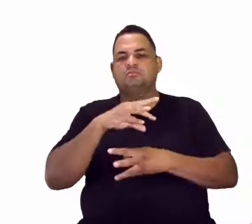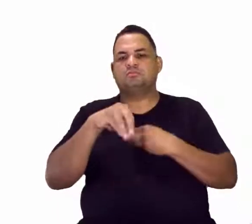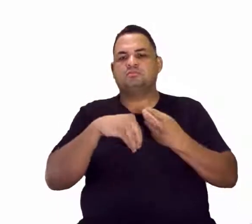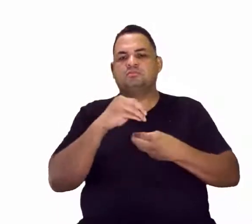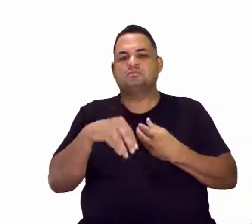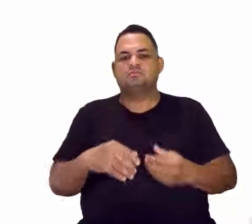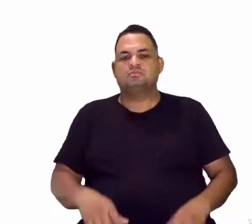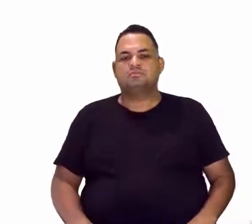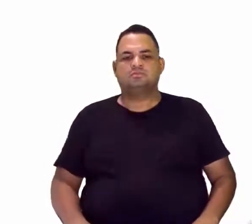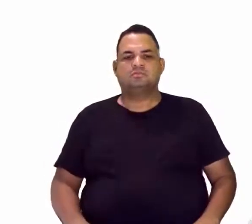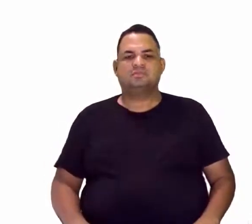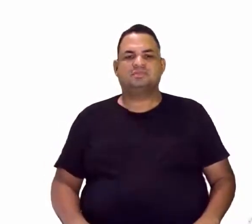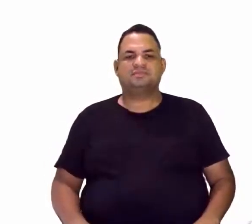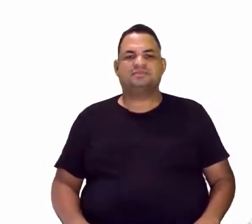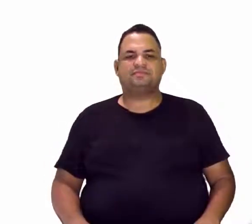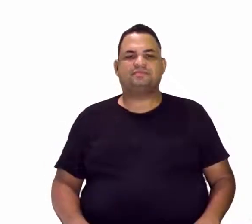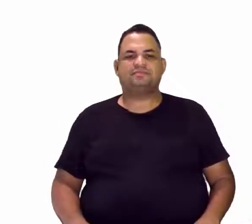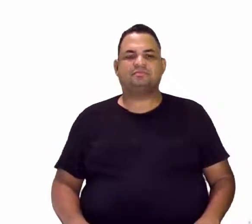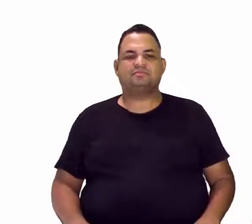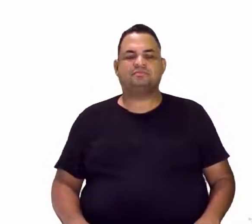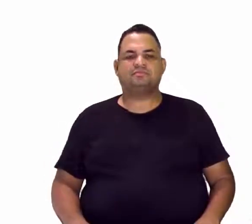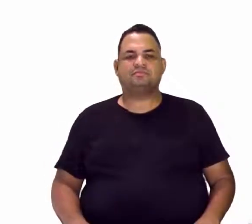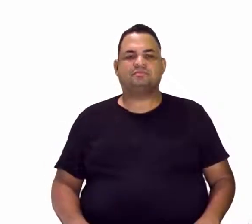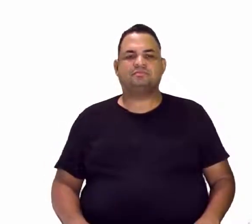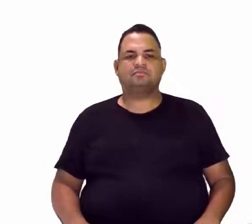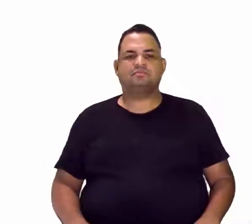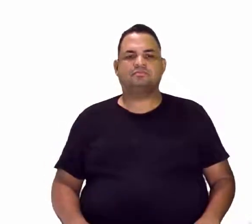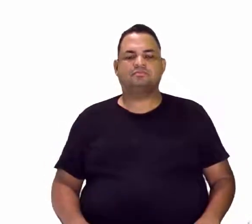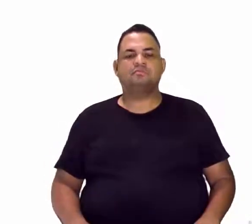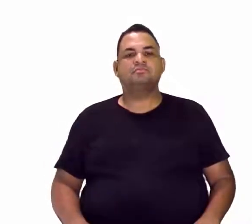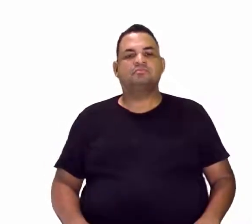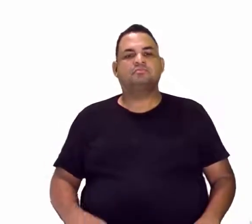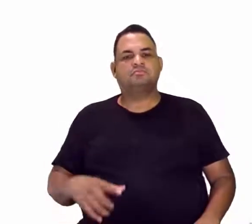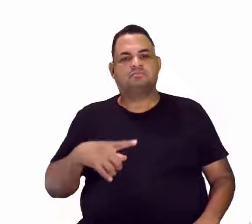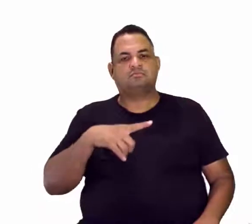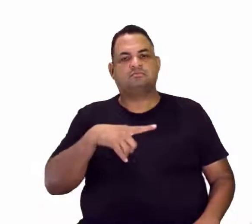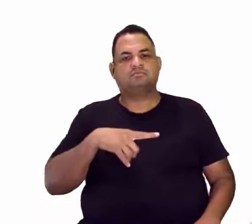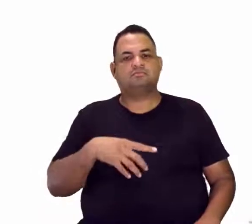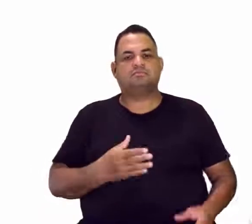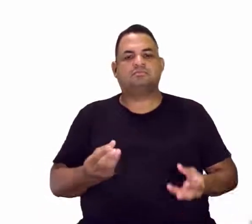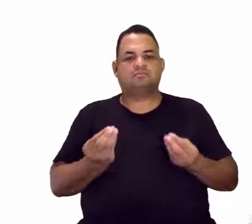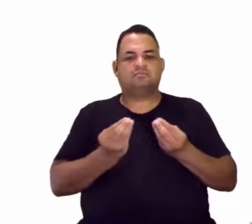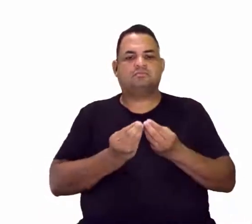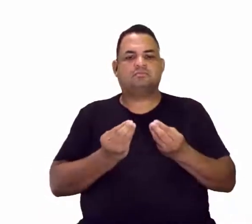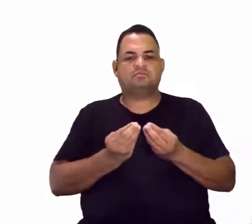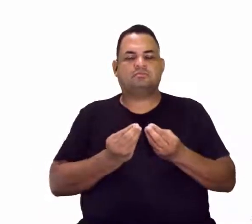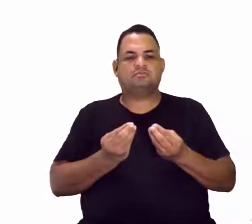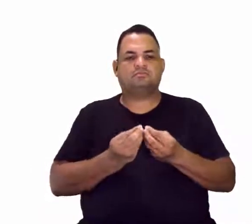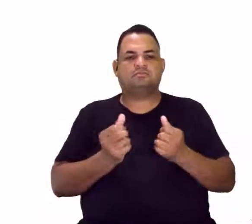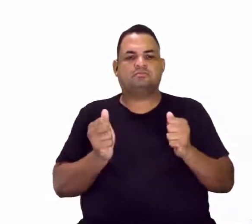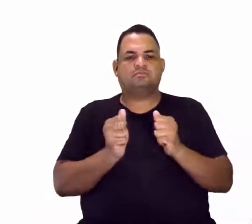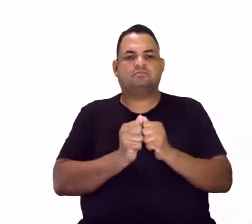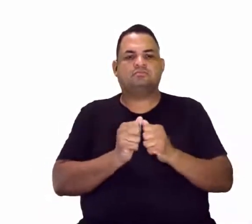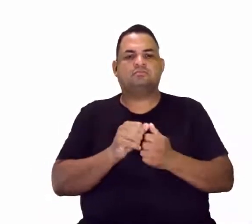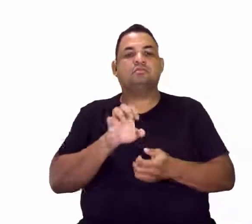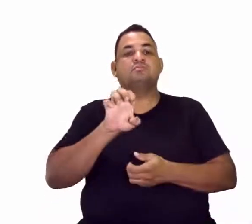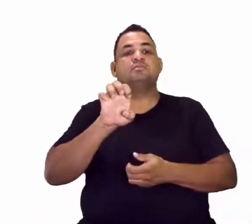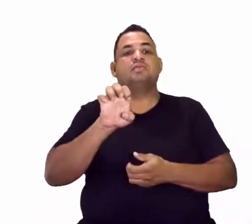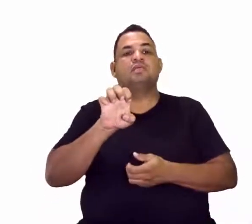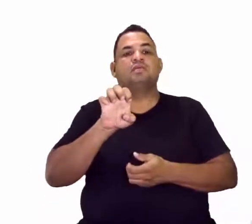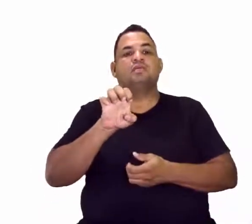composto. Então, o oxigênio, ó, ele vai estar presente na nossa molécula. Quem é esse E de